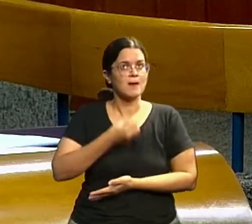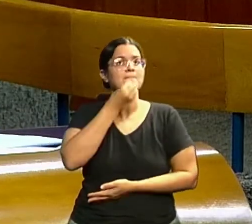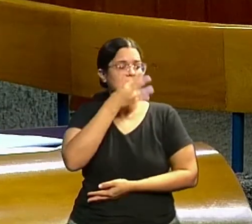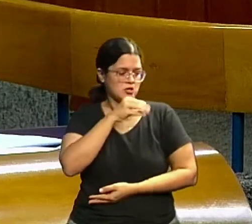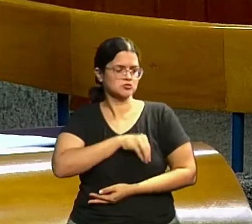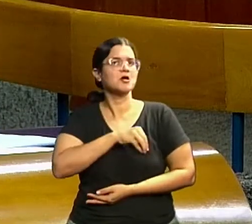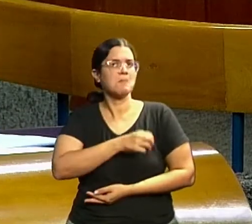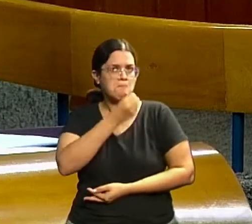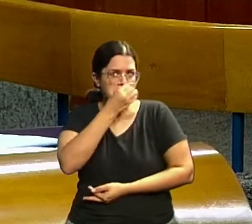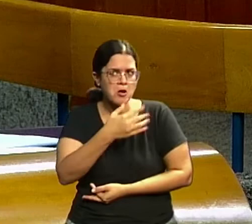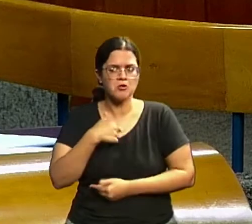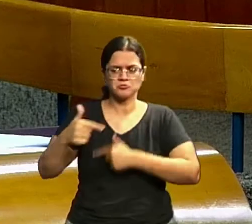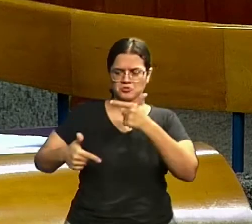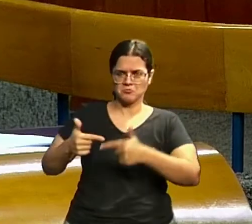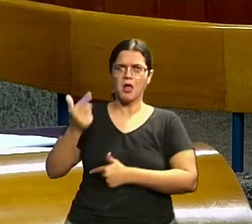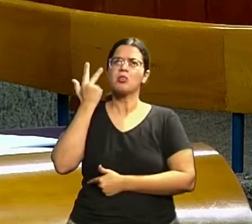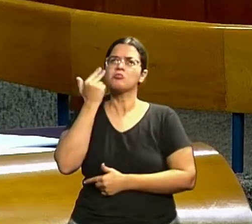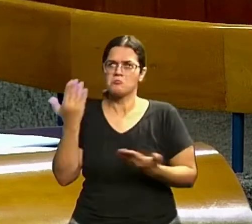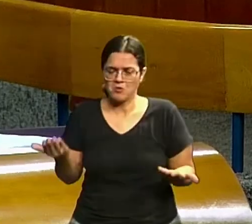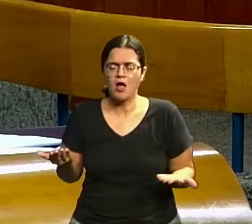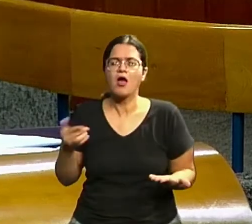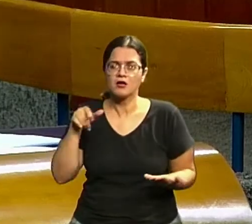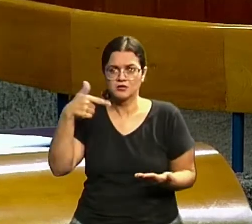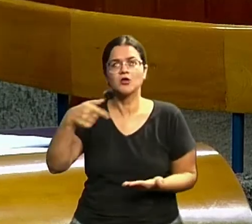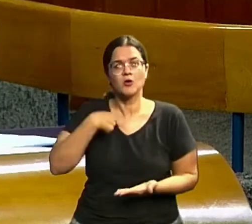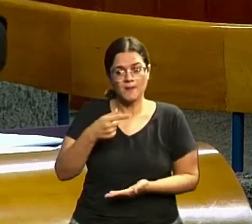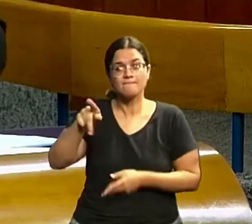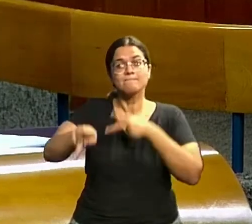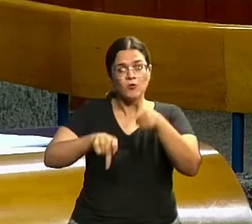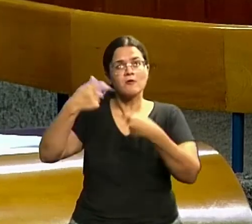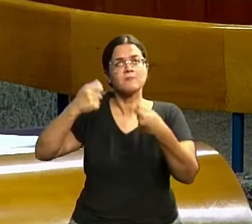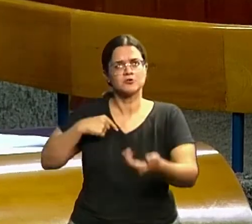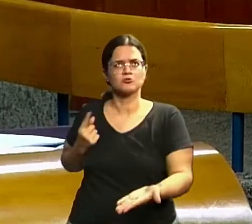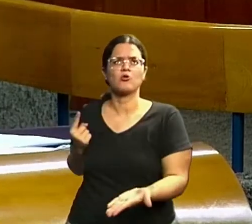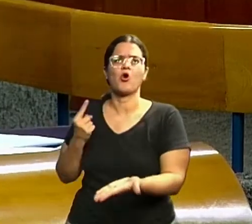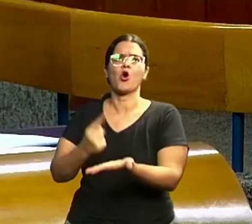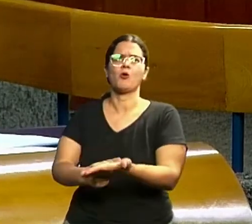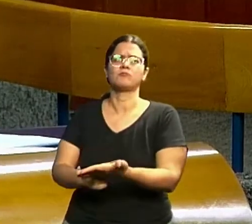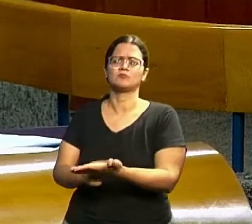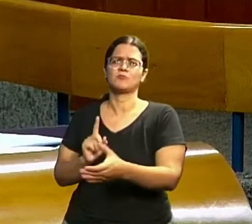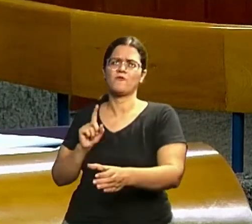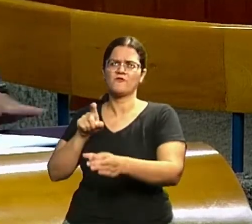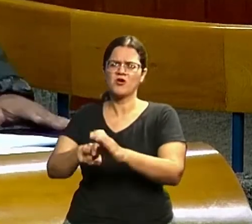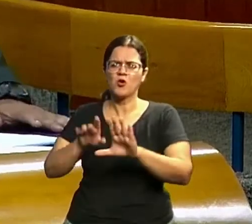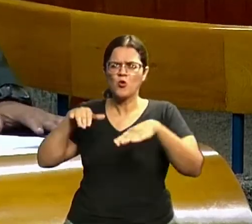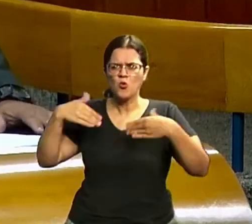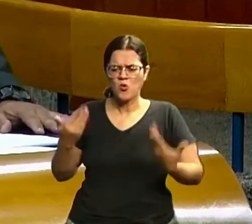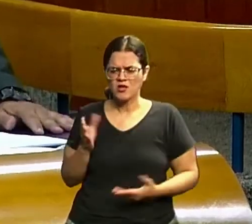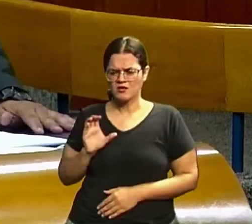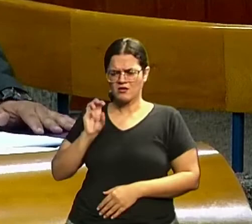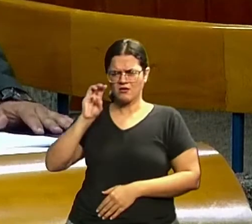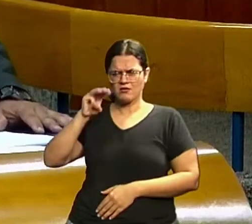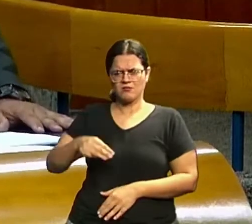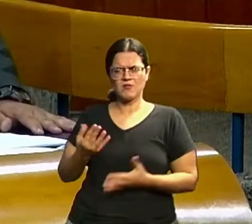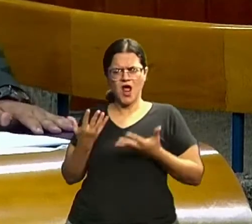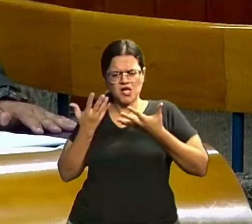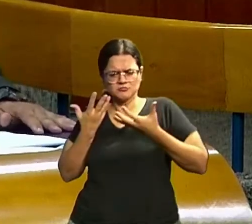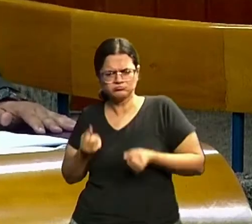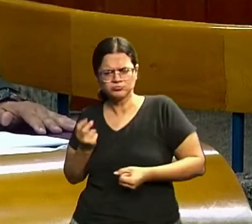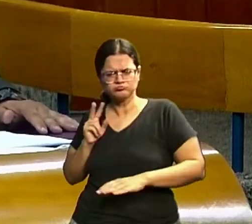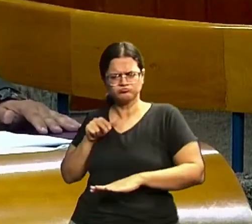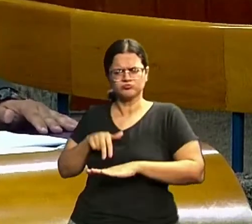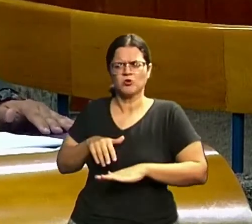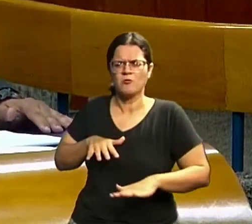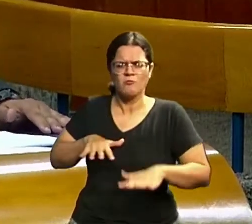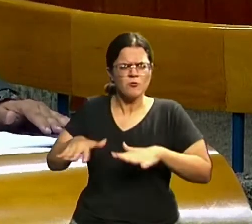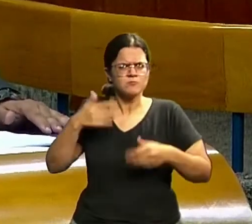bem aqui, temos uma estrutura de trabalho, então esse povo precisa desse compromisso. E quando a Câmara se levanta e se mobiliza